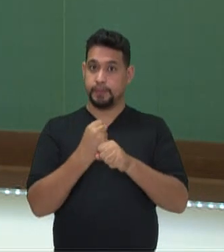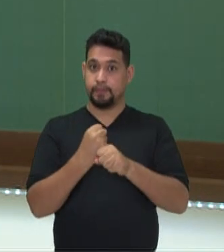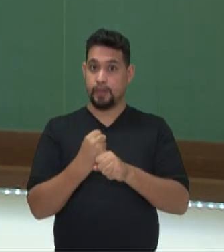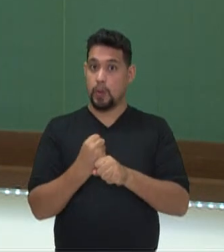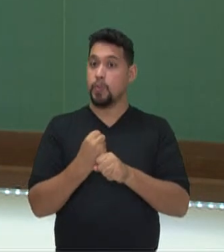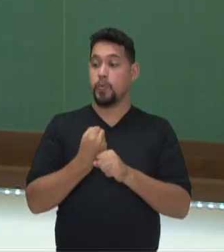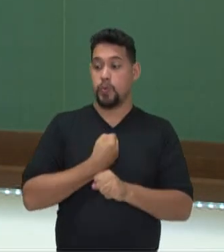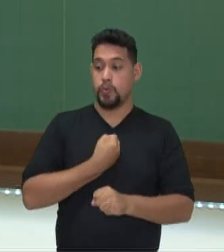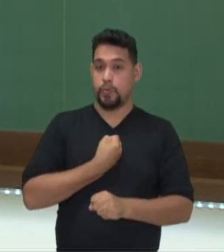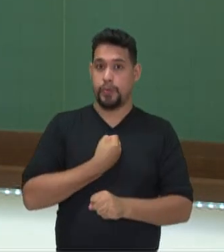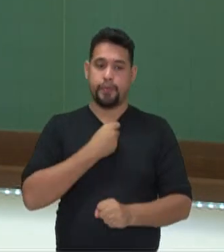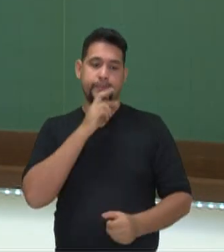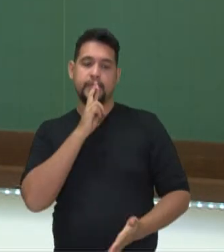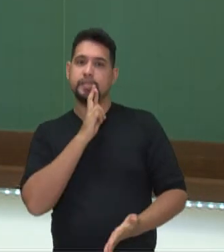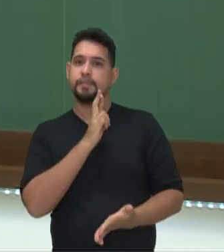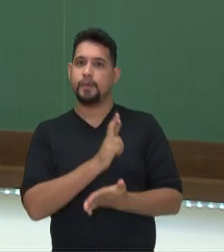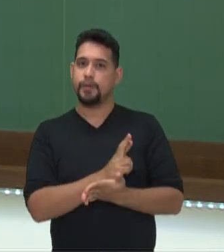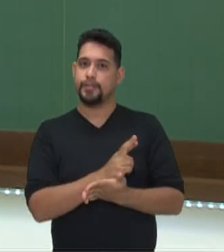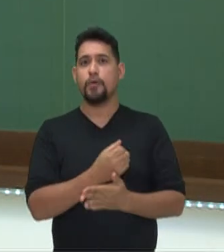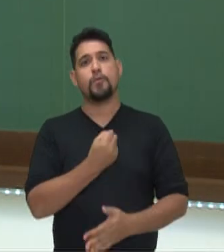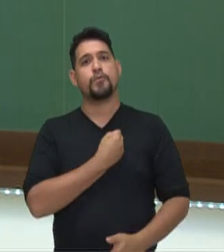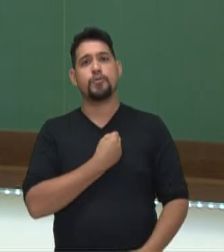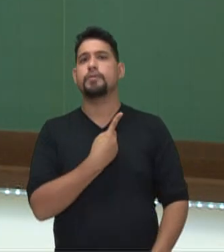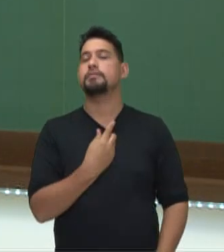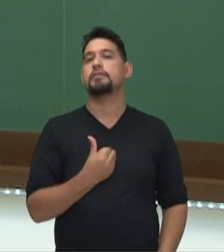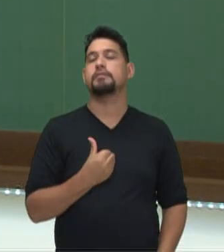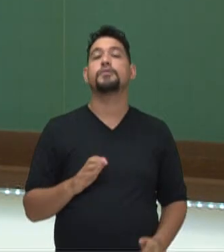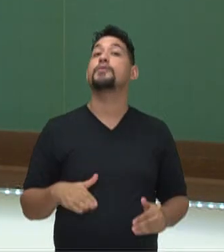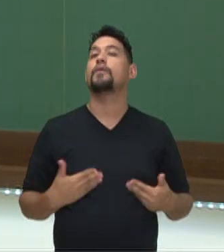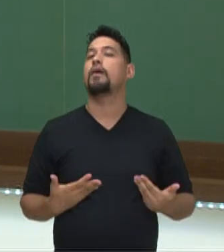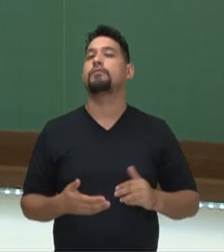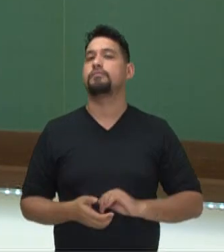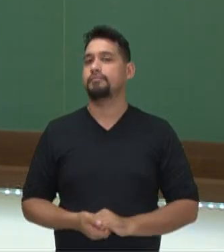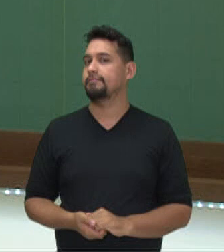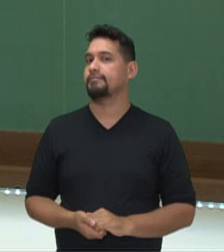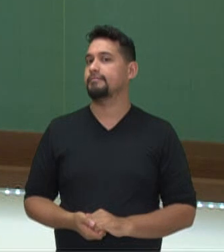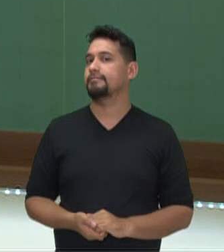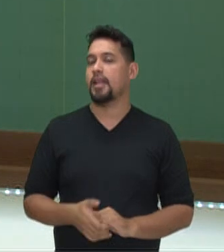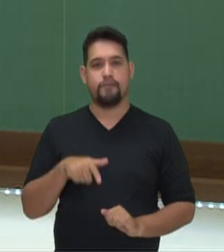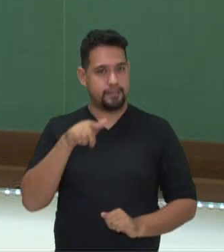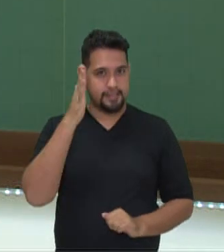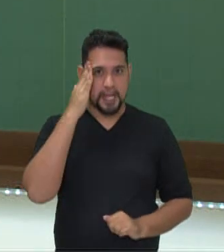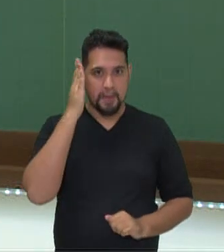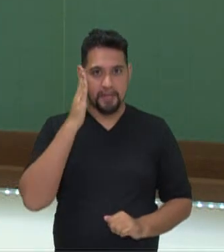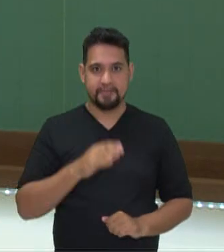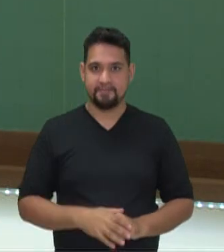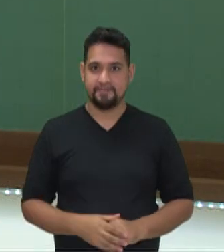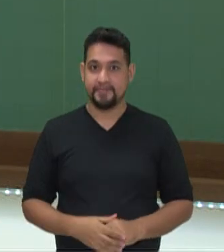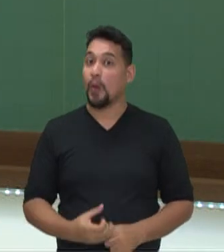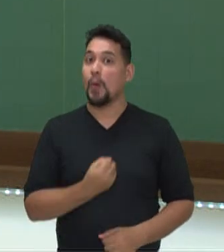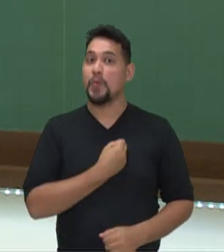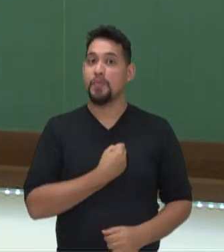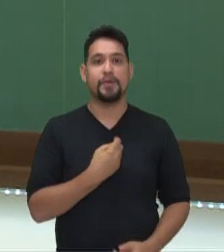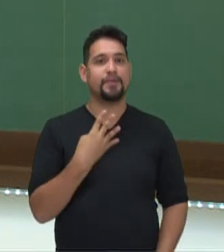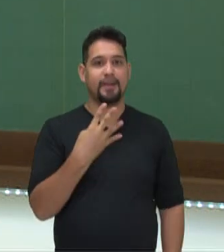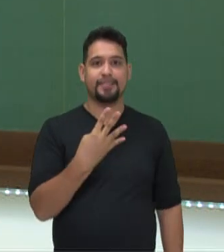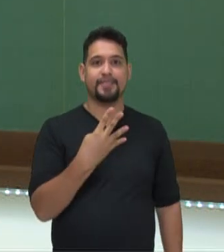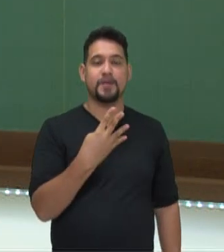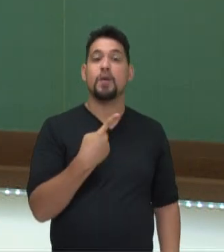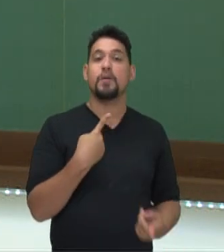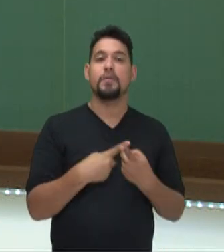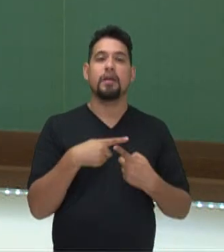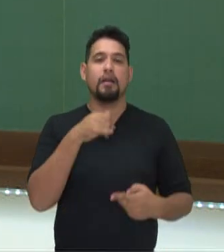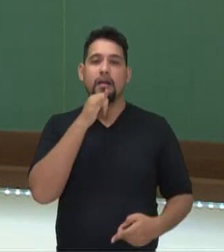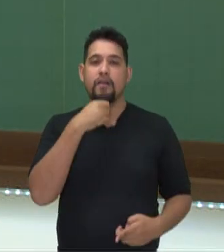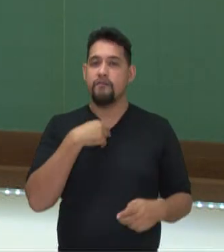mesmo nos daria como resposta o número 16? Ou seja, esse número vai ser o 4, porque se eu for